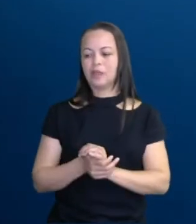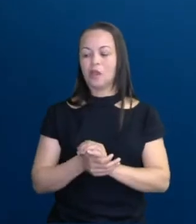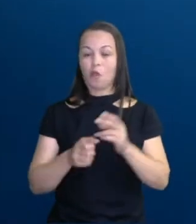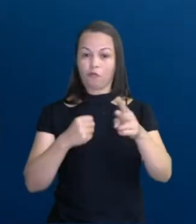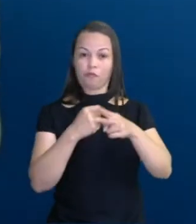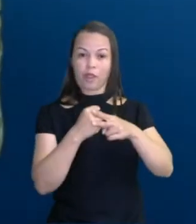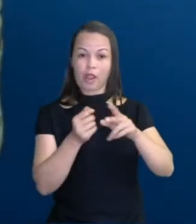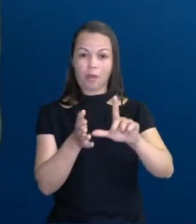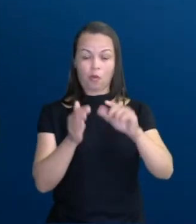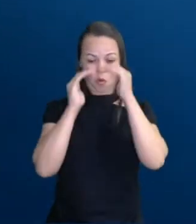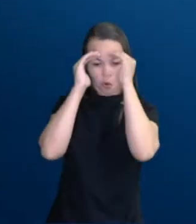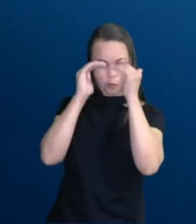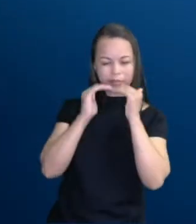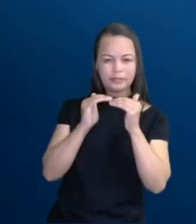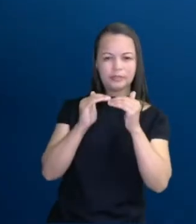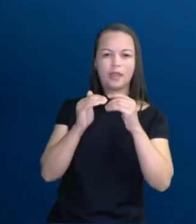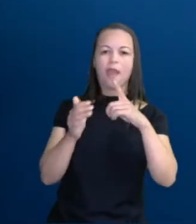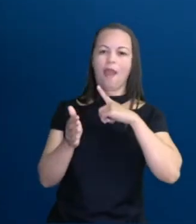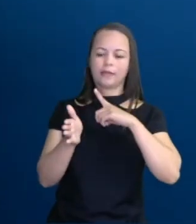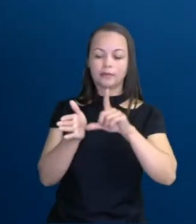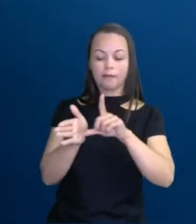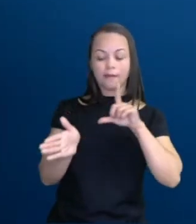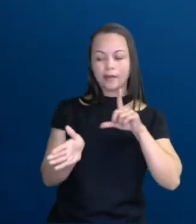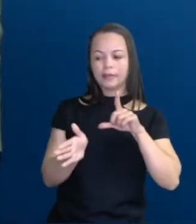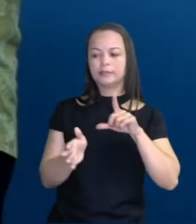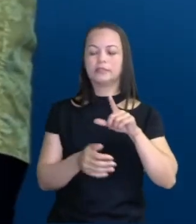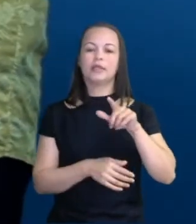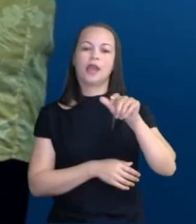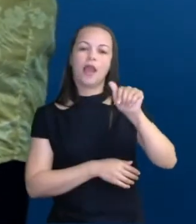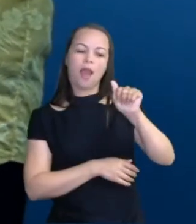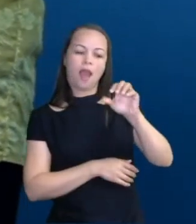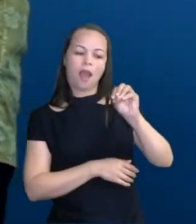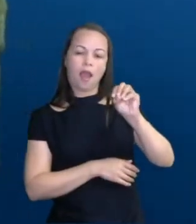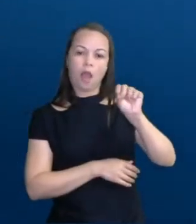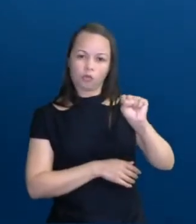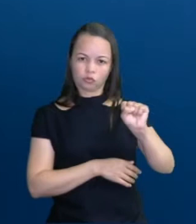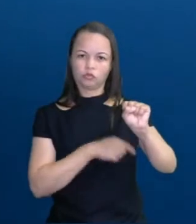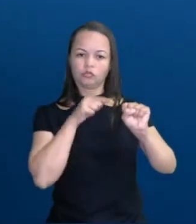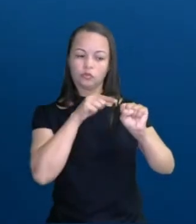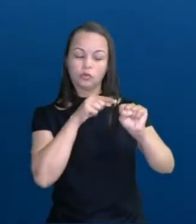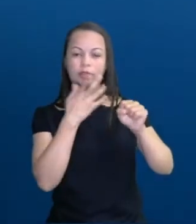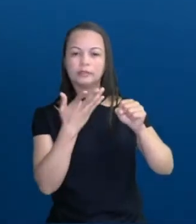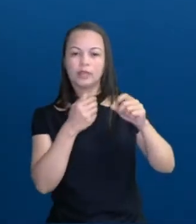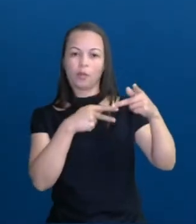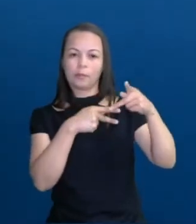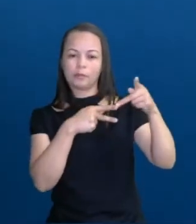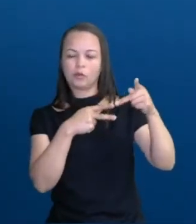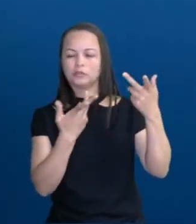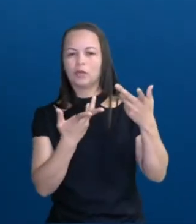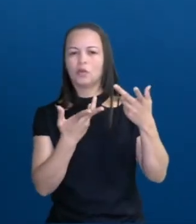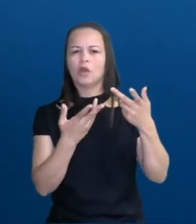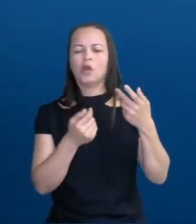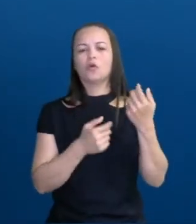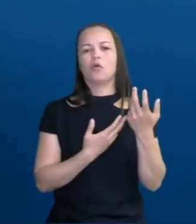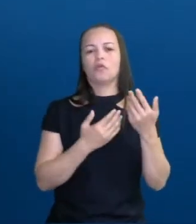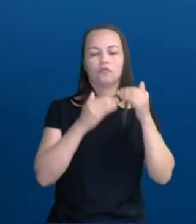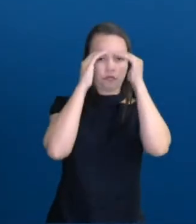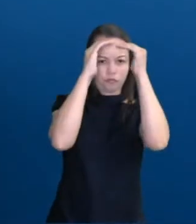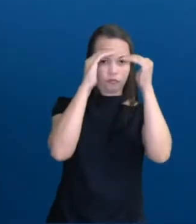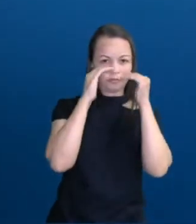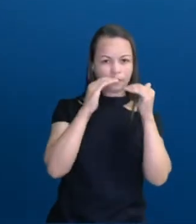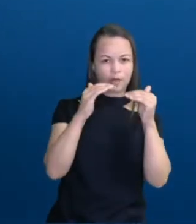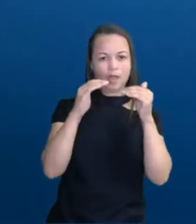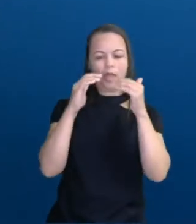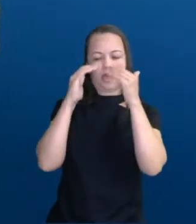verbo obedecer aparece a preposição aos então com o verbo obedecer e com o verbo